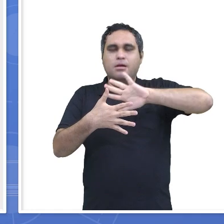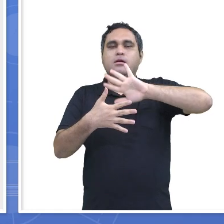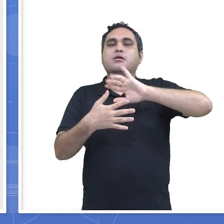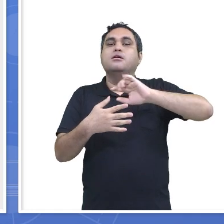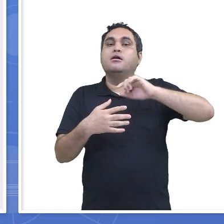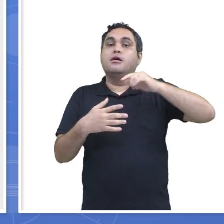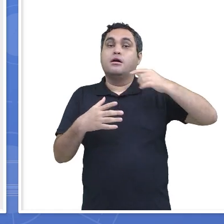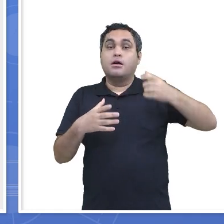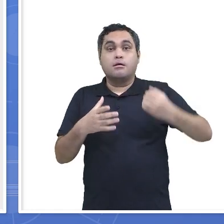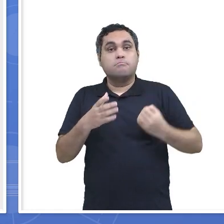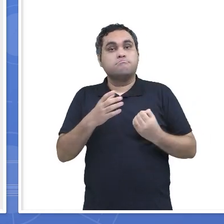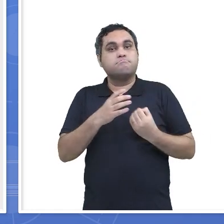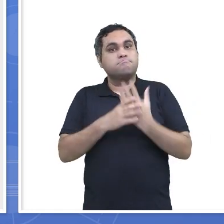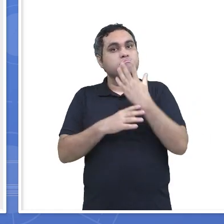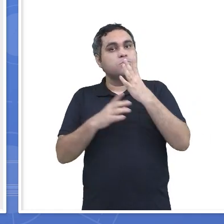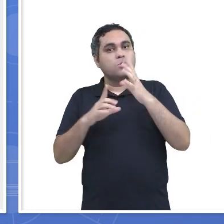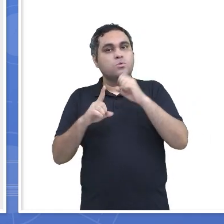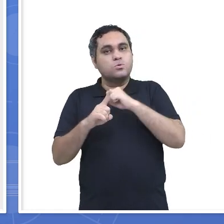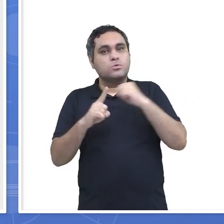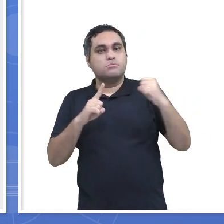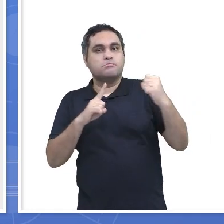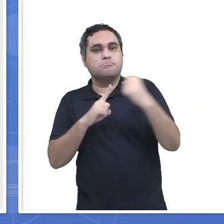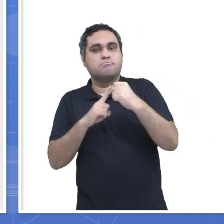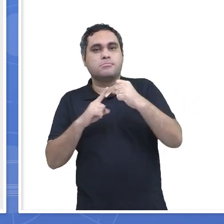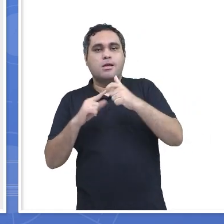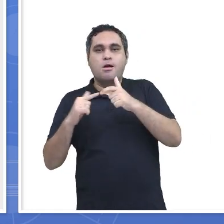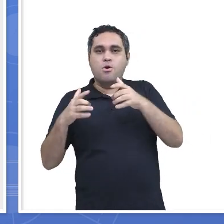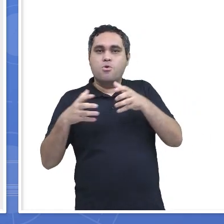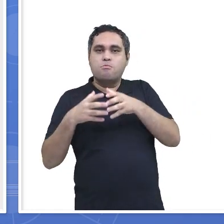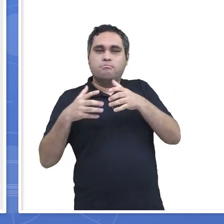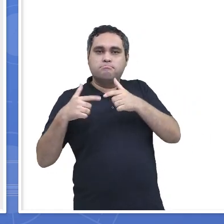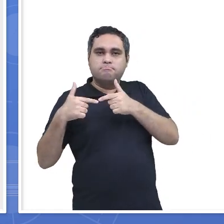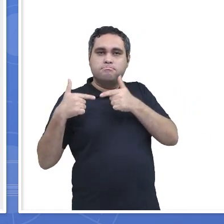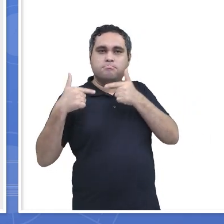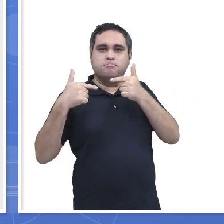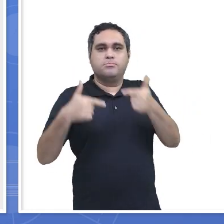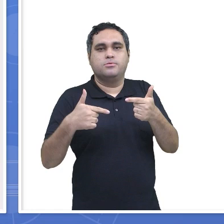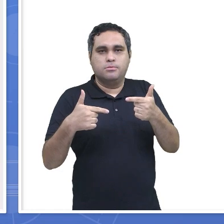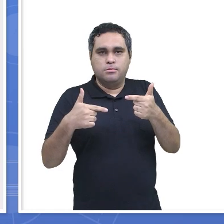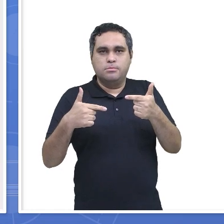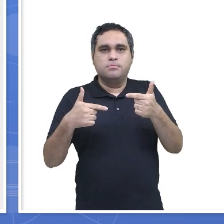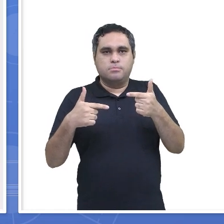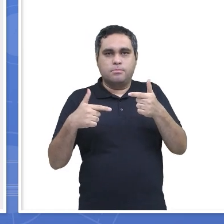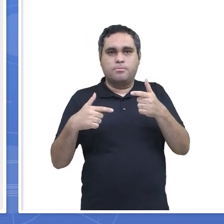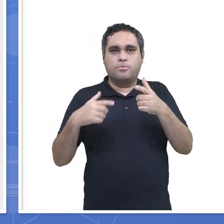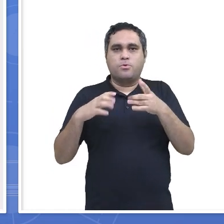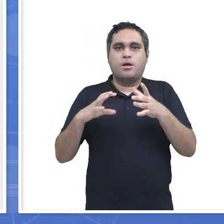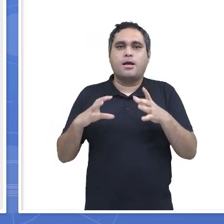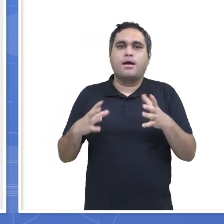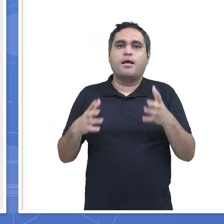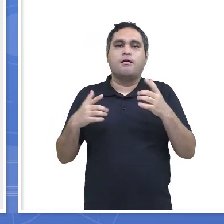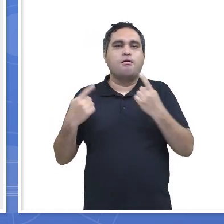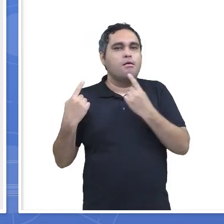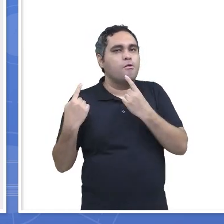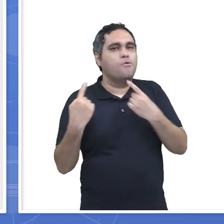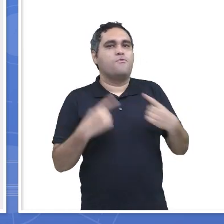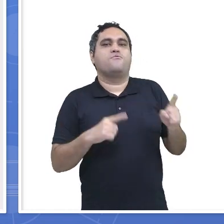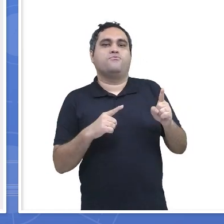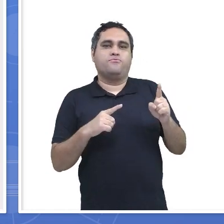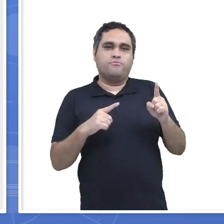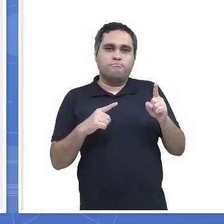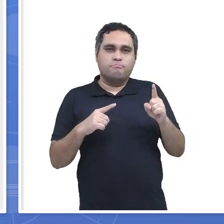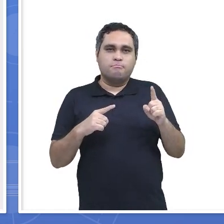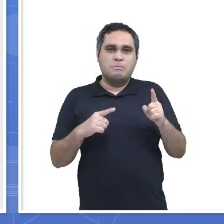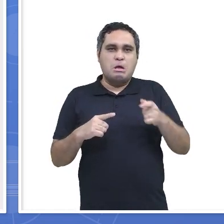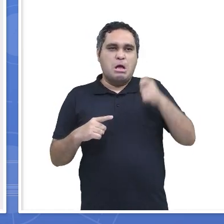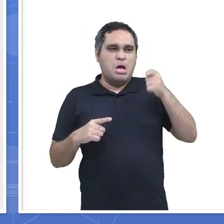sociais organizados e ações coletivas consistentes na luta contra os regimes